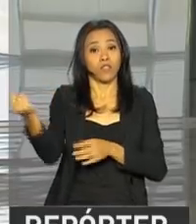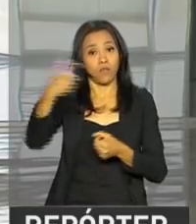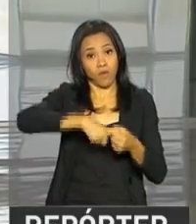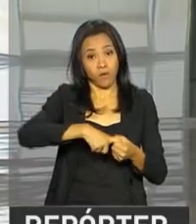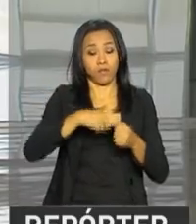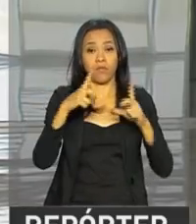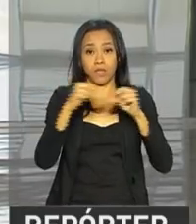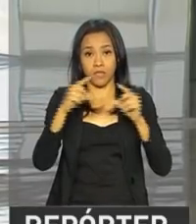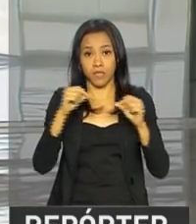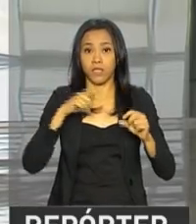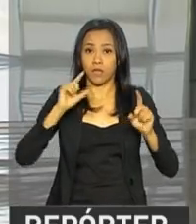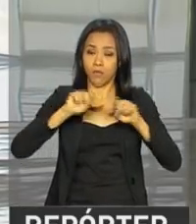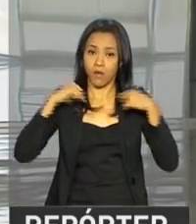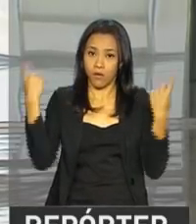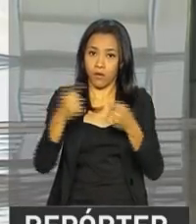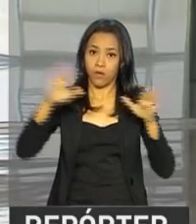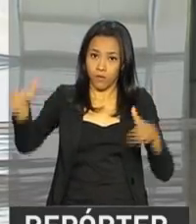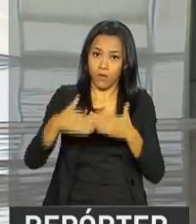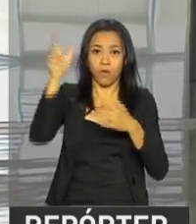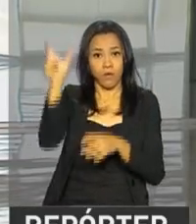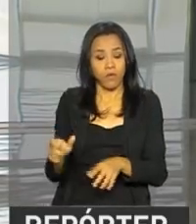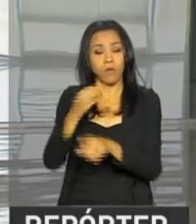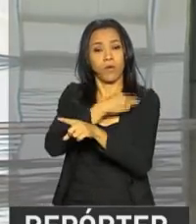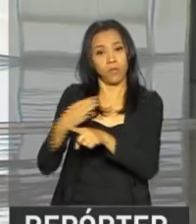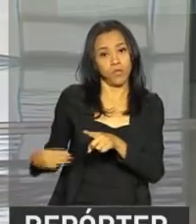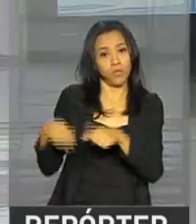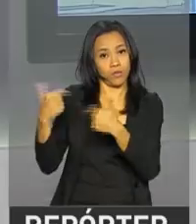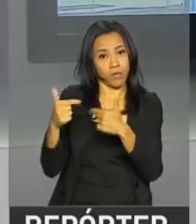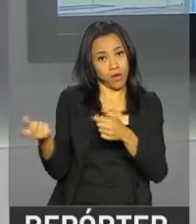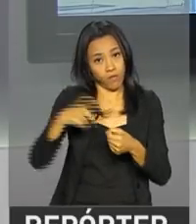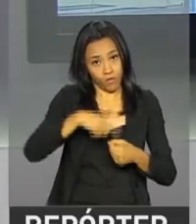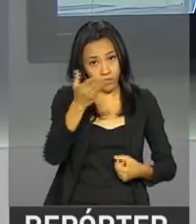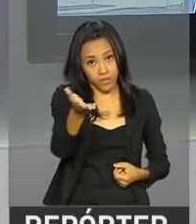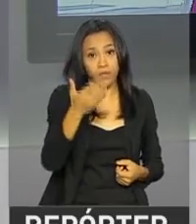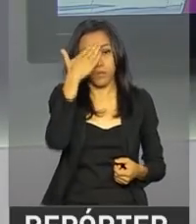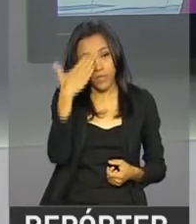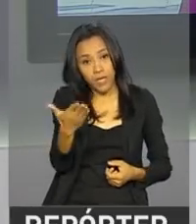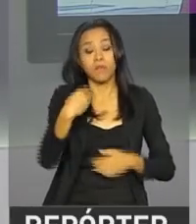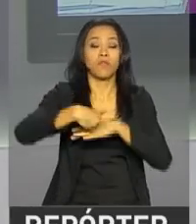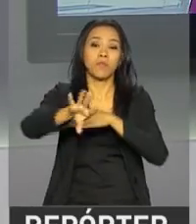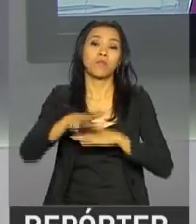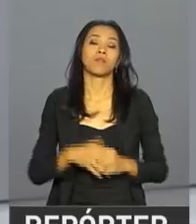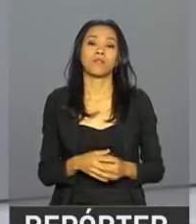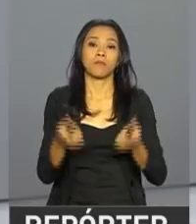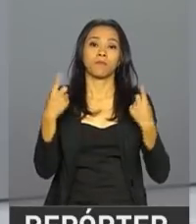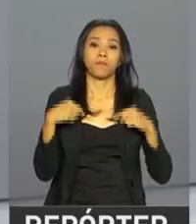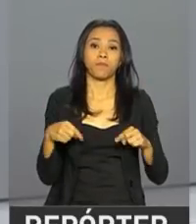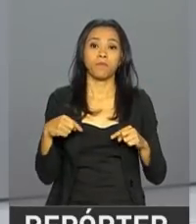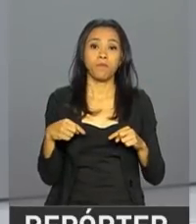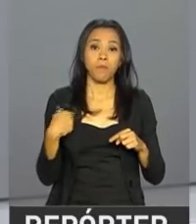reunião com o ministro do trabalho ronaldo nogueira volta com você no estúdio carol obrigada pelas informações em